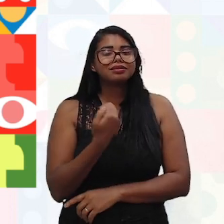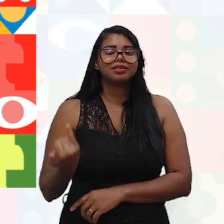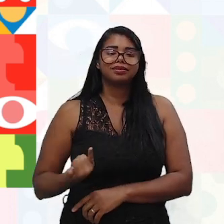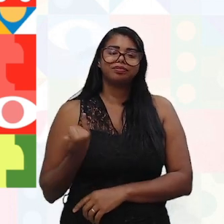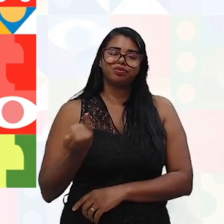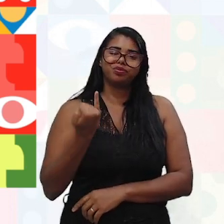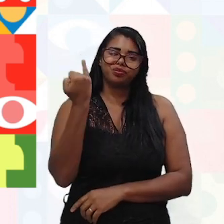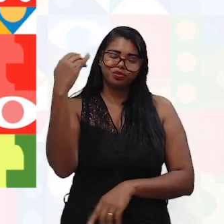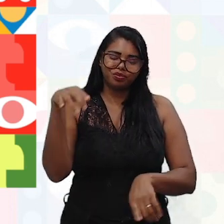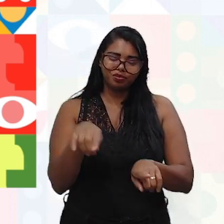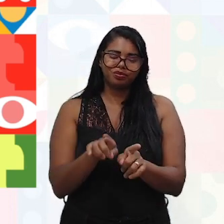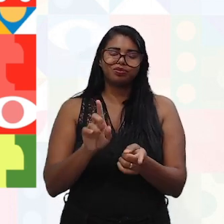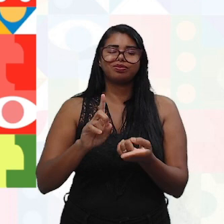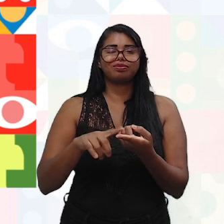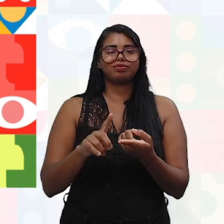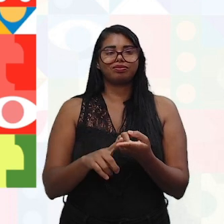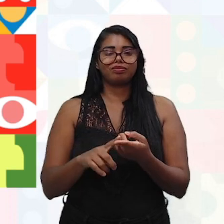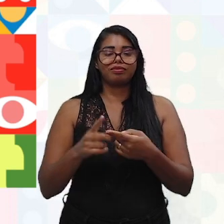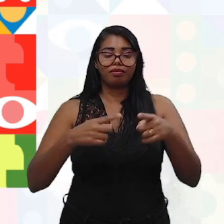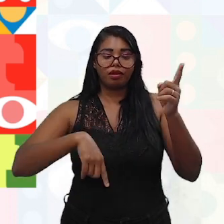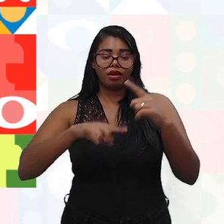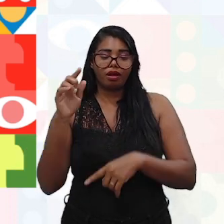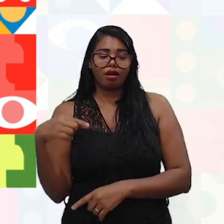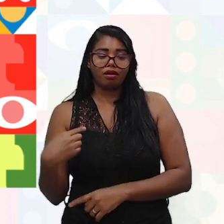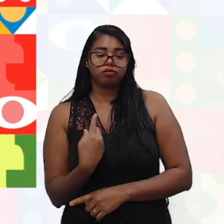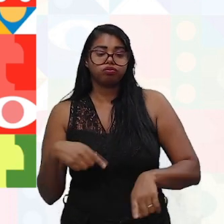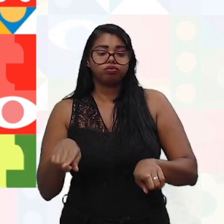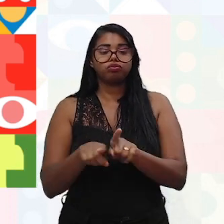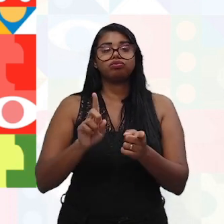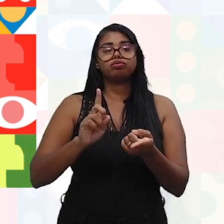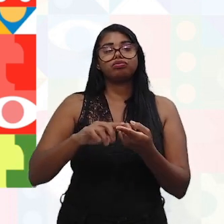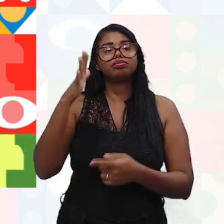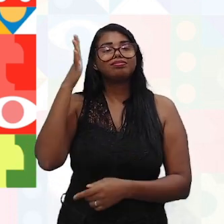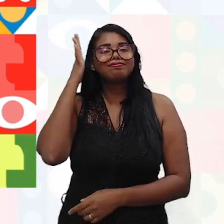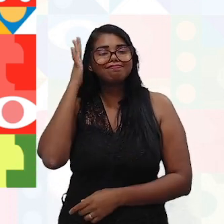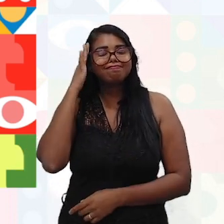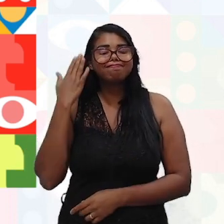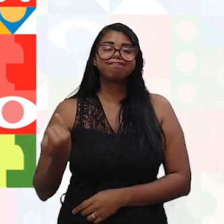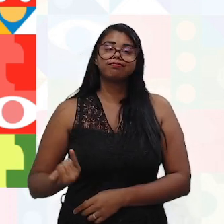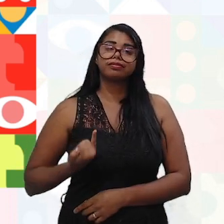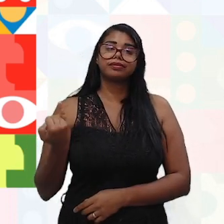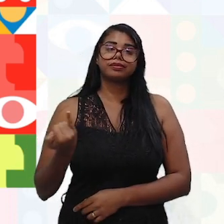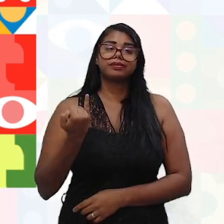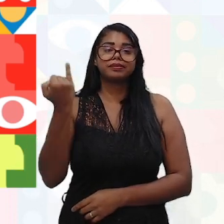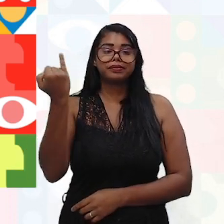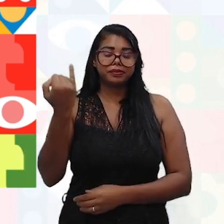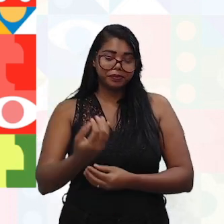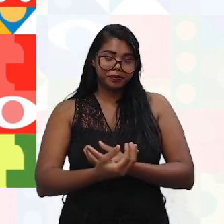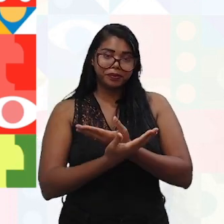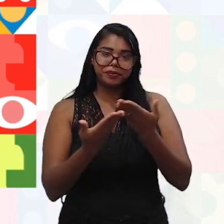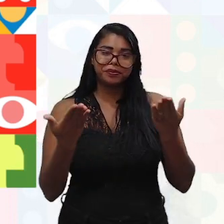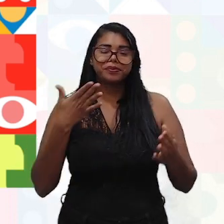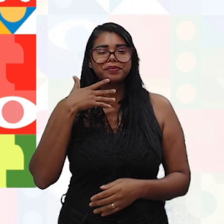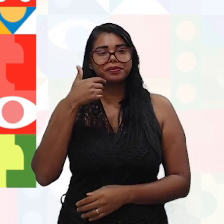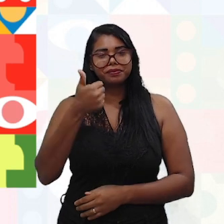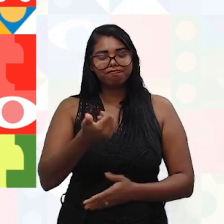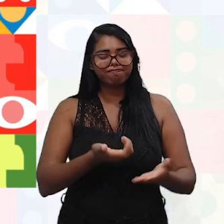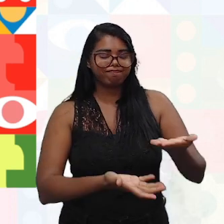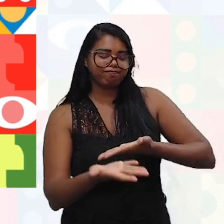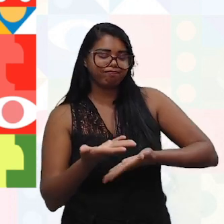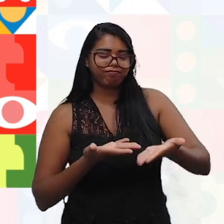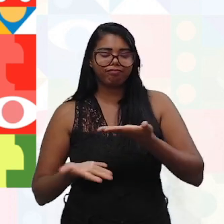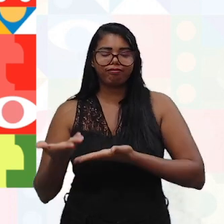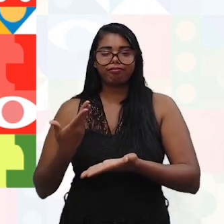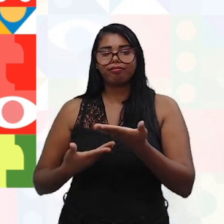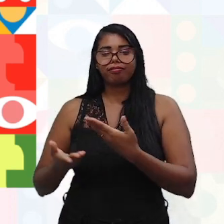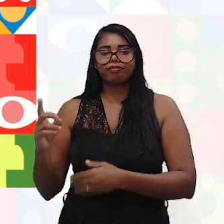importante a gente dar essa revigorada, entender a nossa importância e oferecer os melhores serviços